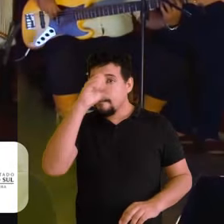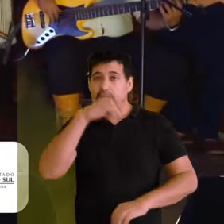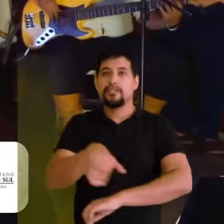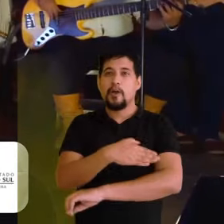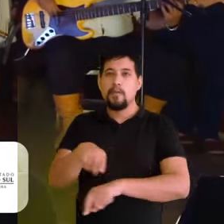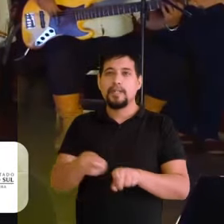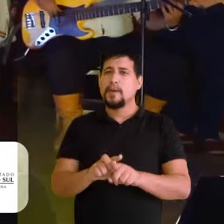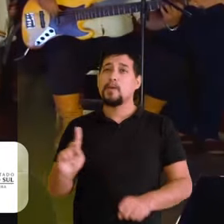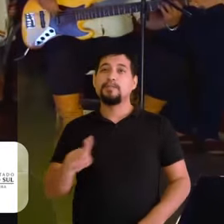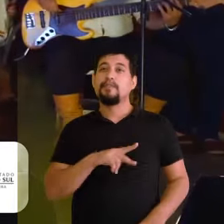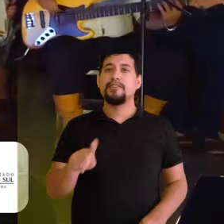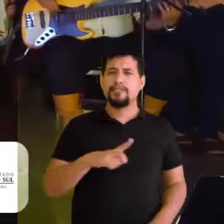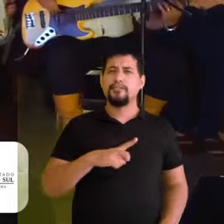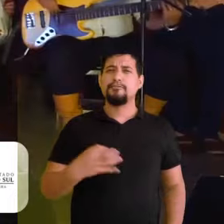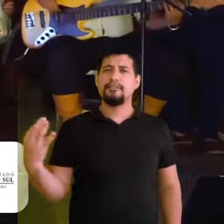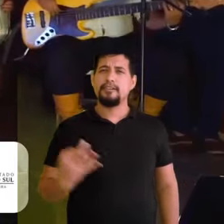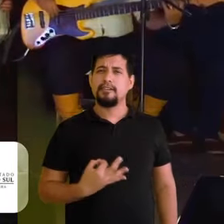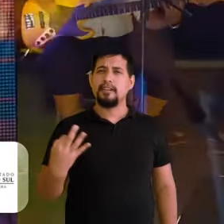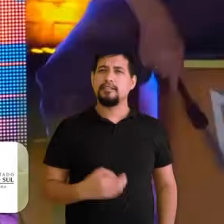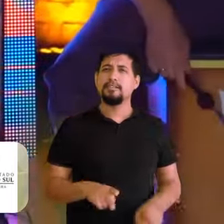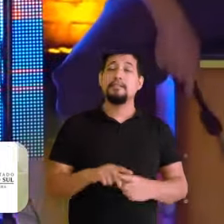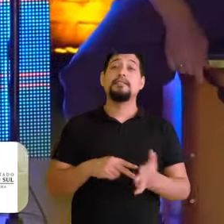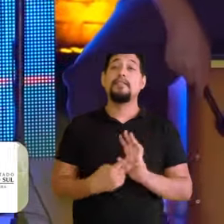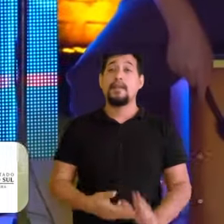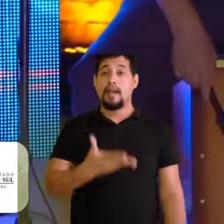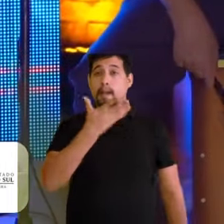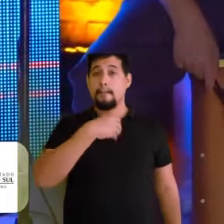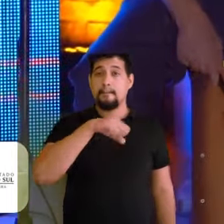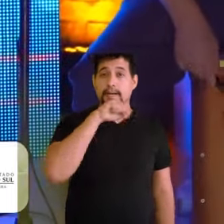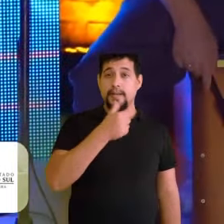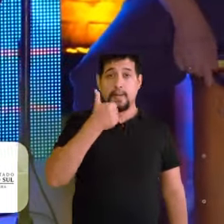certeza, que é o pai e a sua mãe.